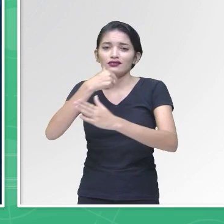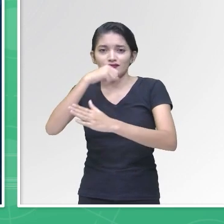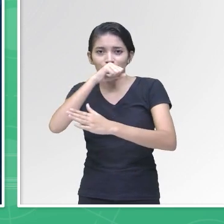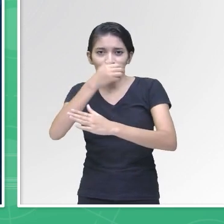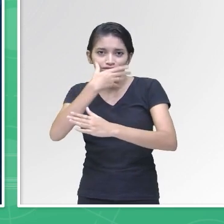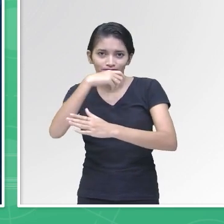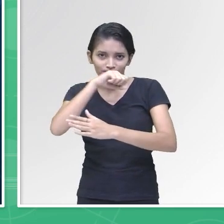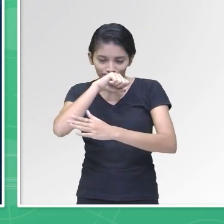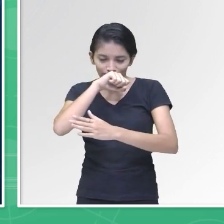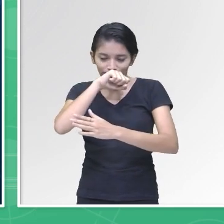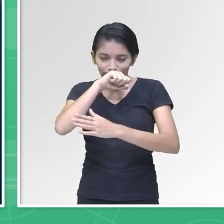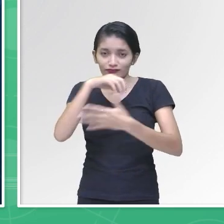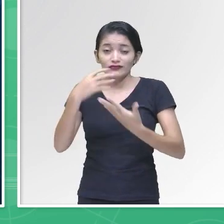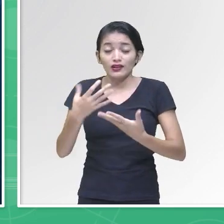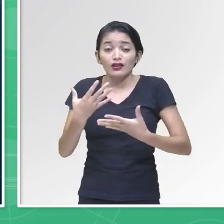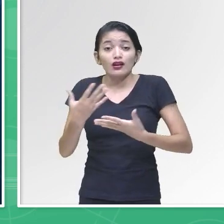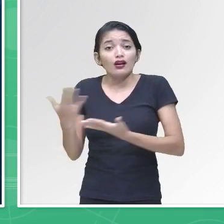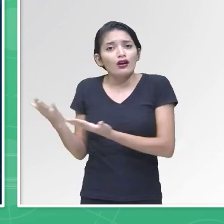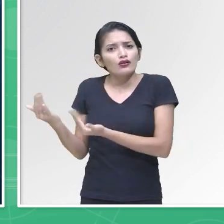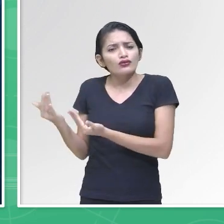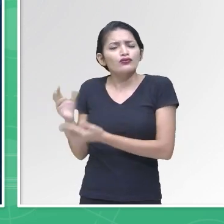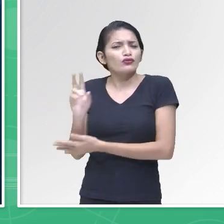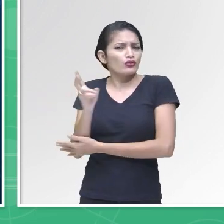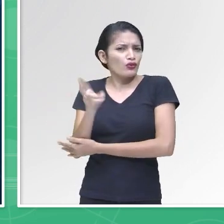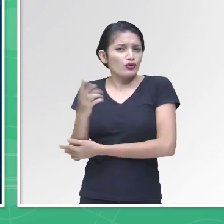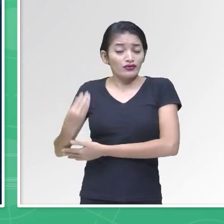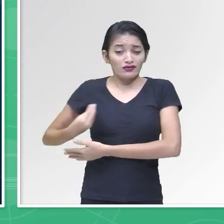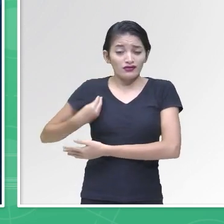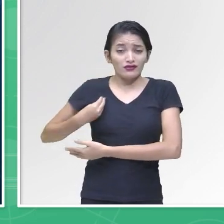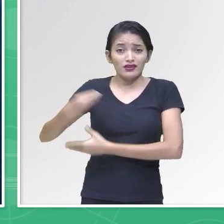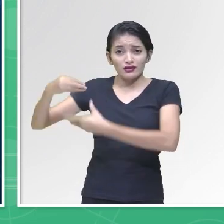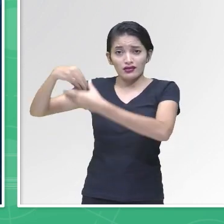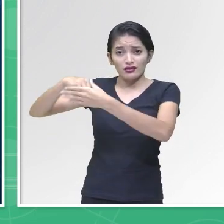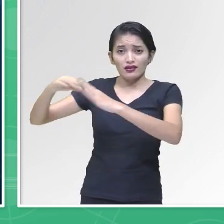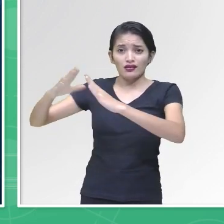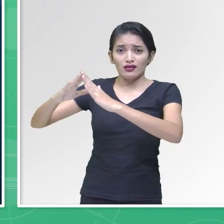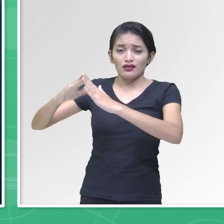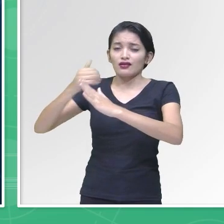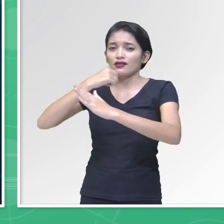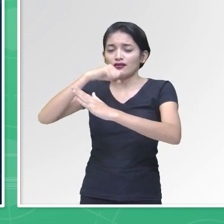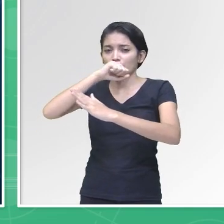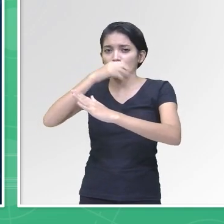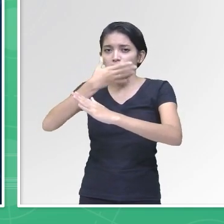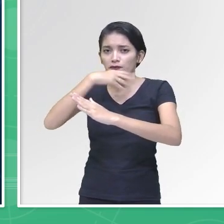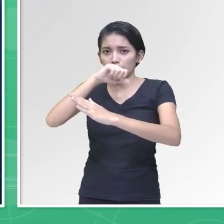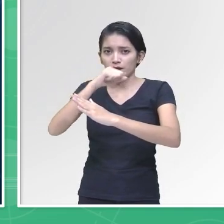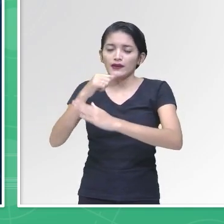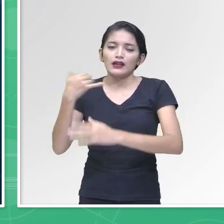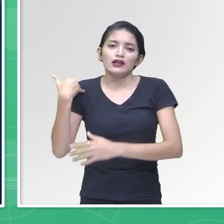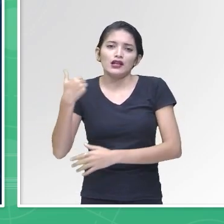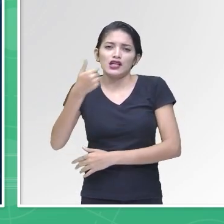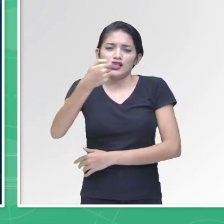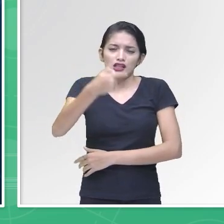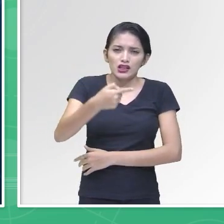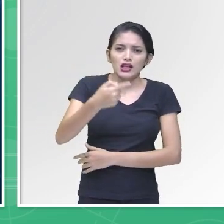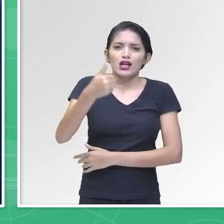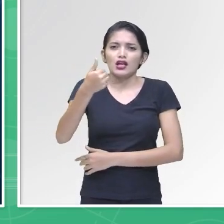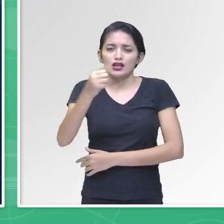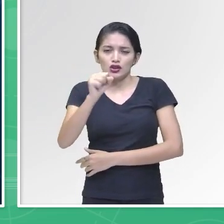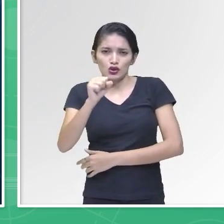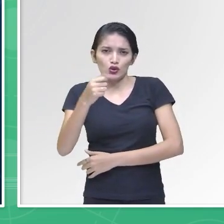a juventude continua morando na casa dos pais. 17, 18,